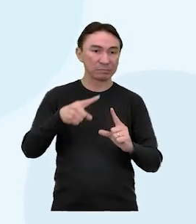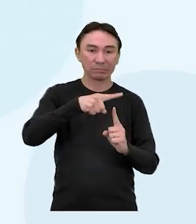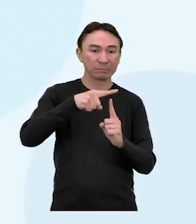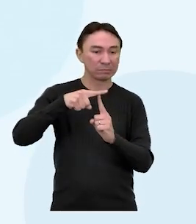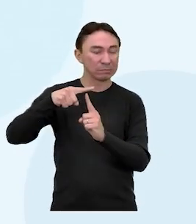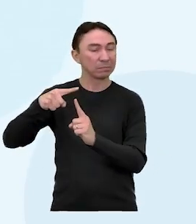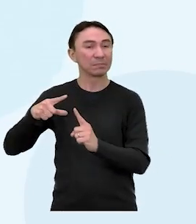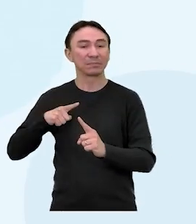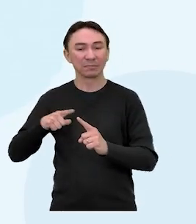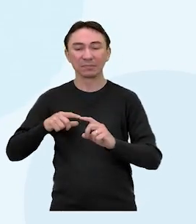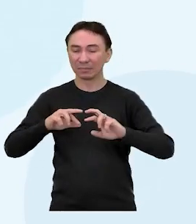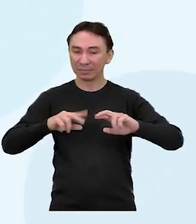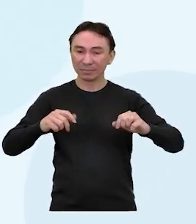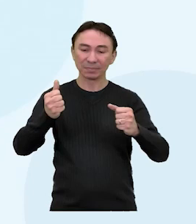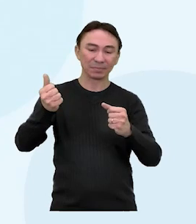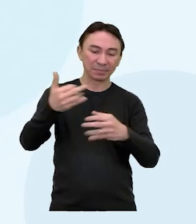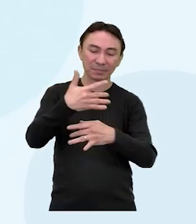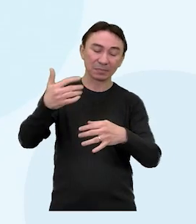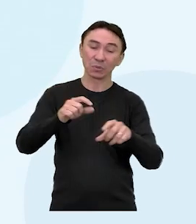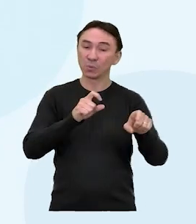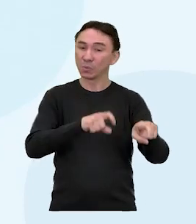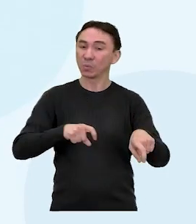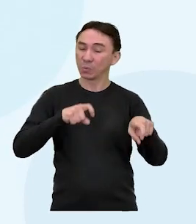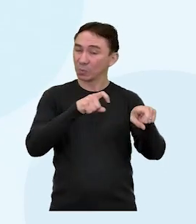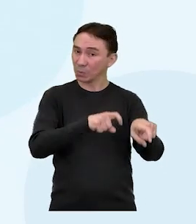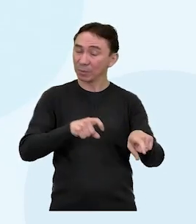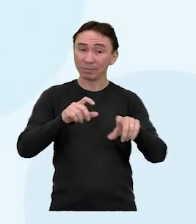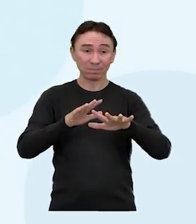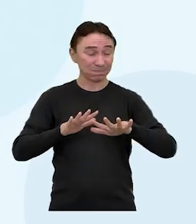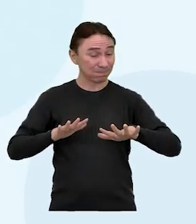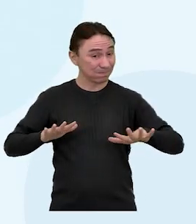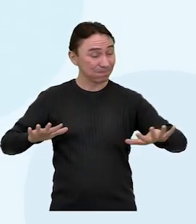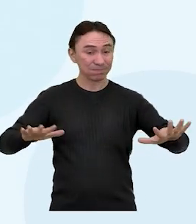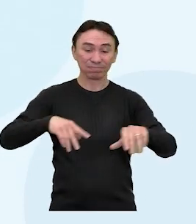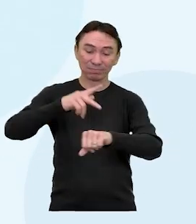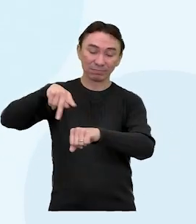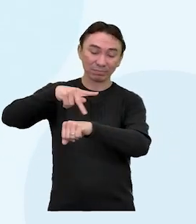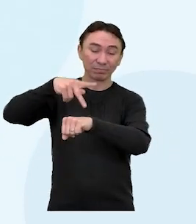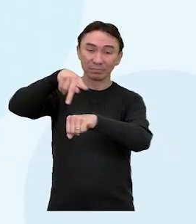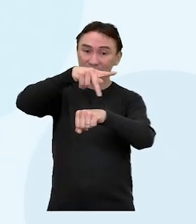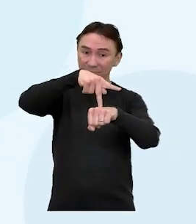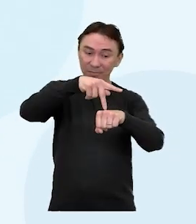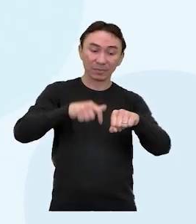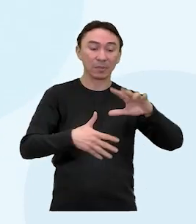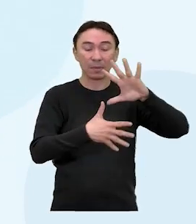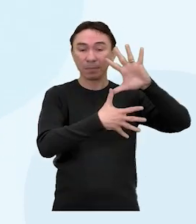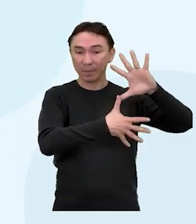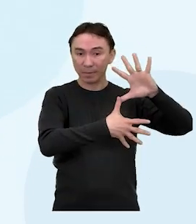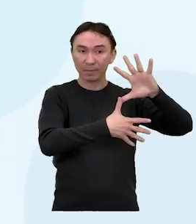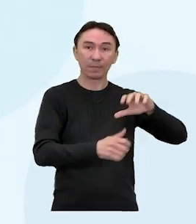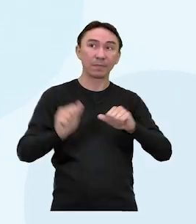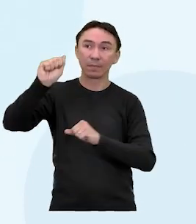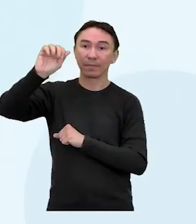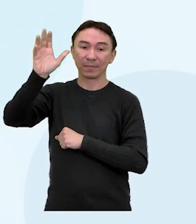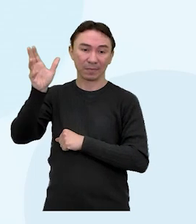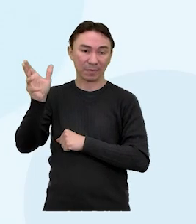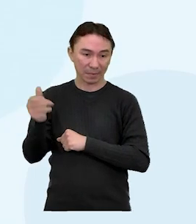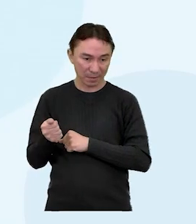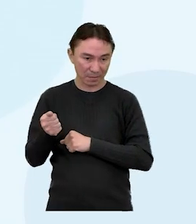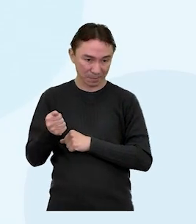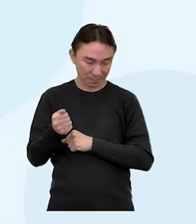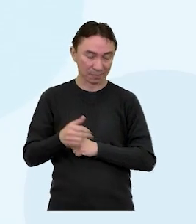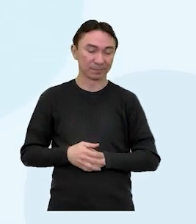dos espaços urbanos e rurais de diferentes países da América e da África. A